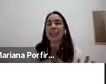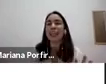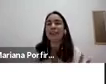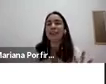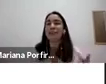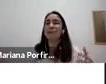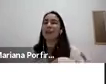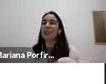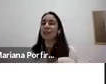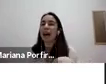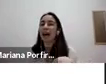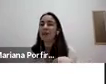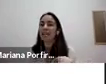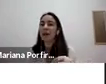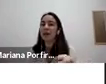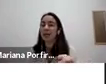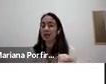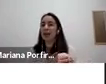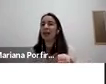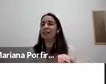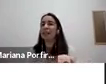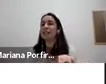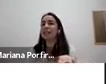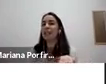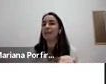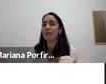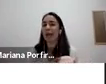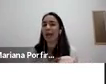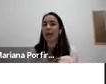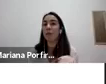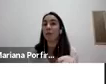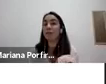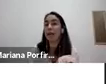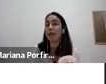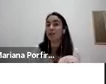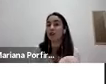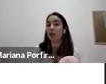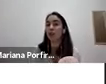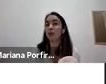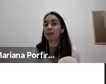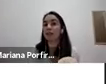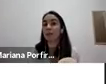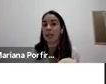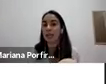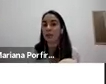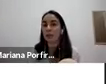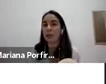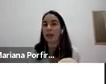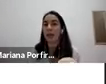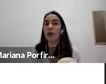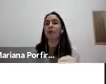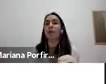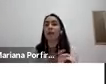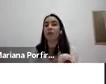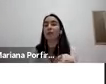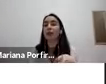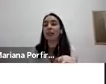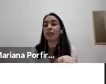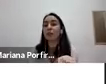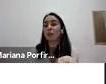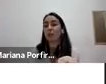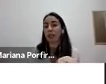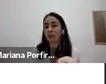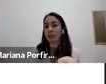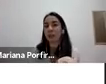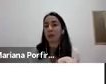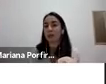orienta a ordenha manual e que a mãe faça em si, né? É um processo de autoconhecimento, é um processo